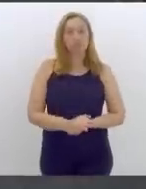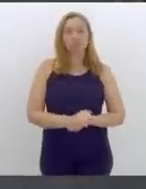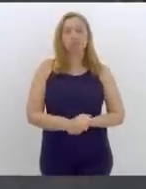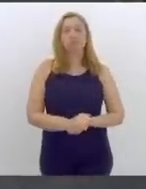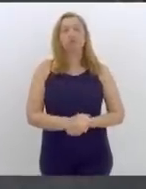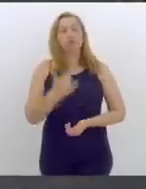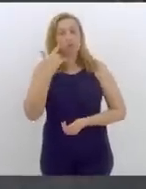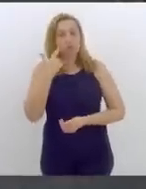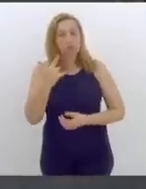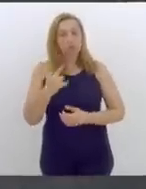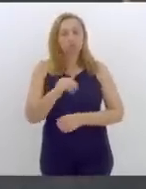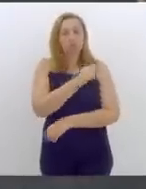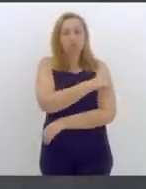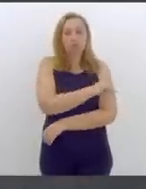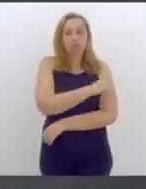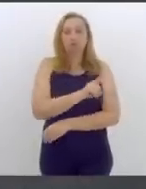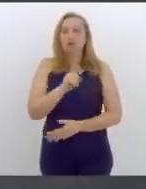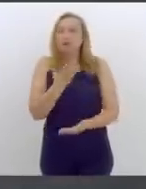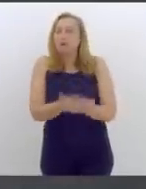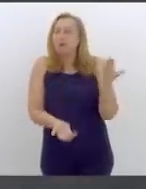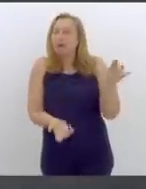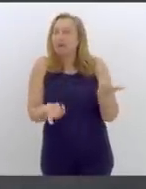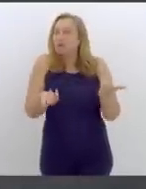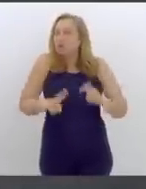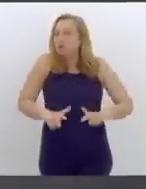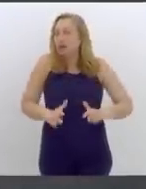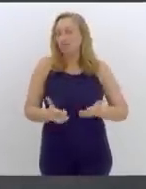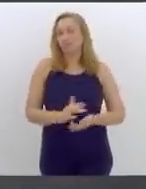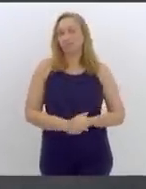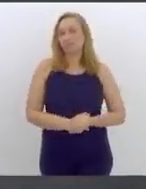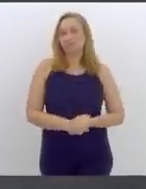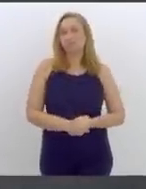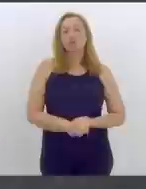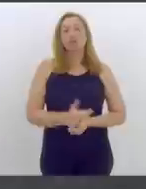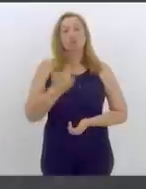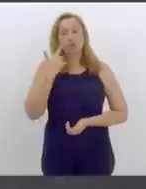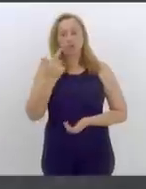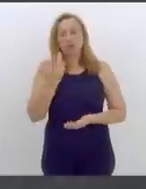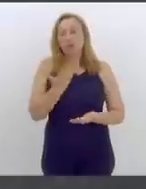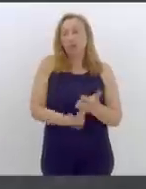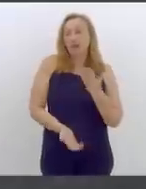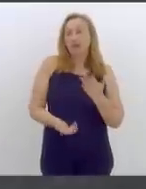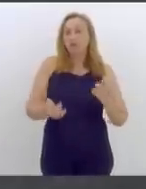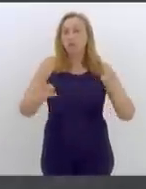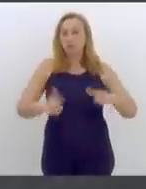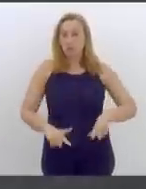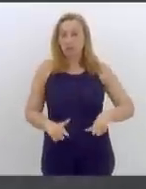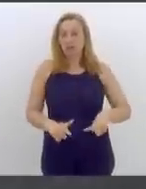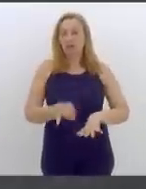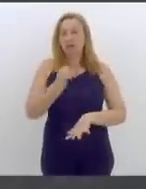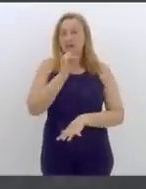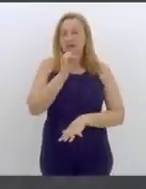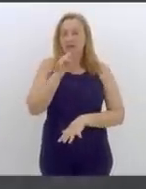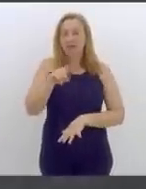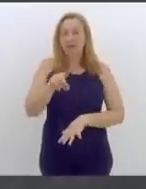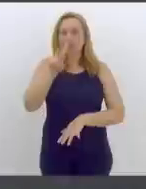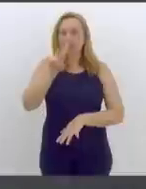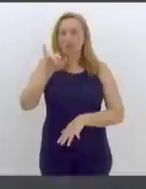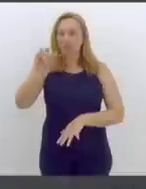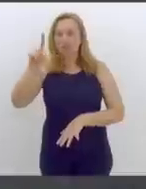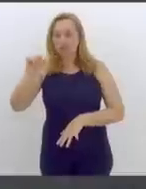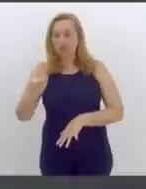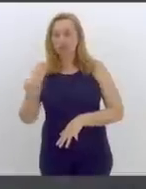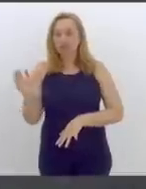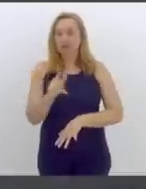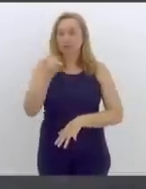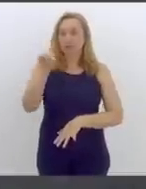do Rio de Janeiro é perda de territórios Então quando você se perde um território vou dar exemplo aqui da Vila da Penha tá zona